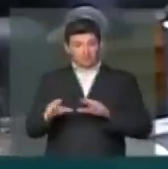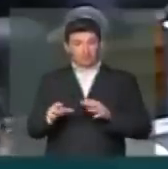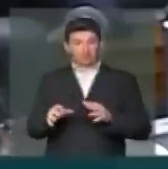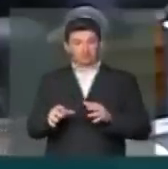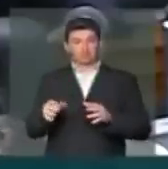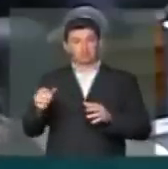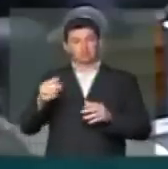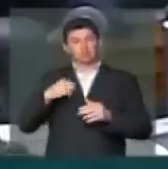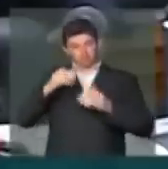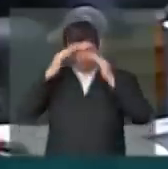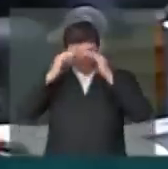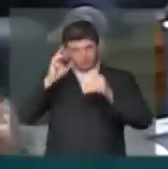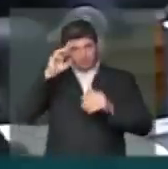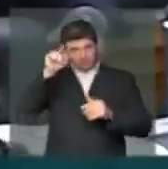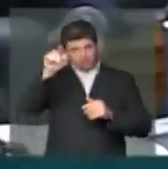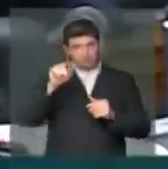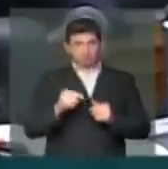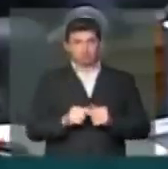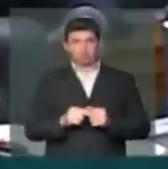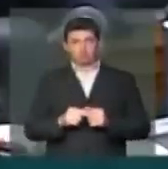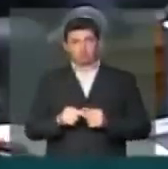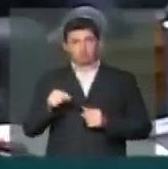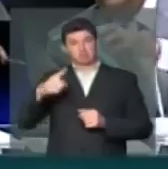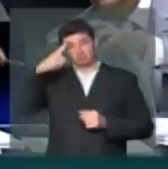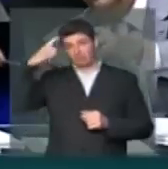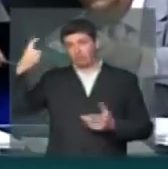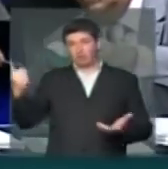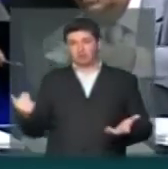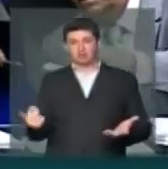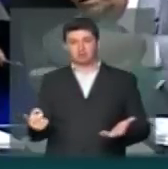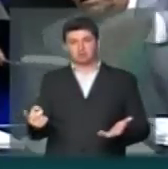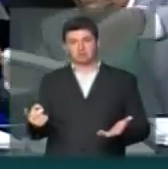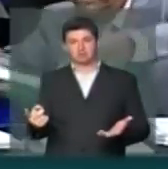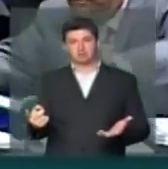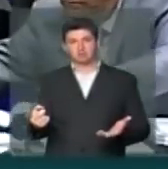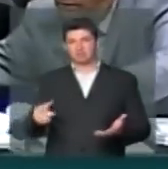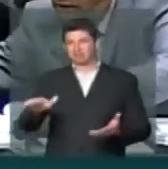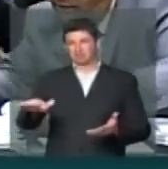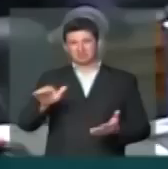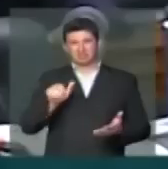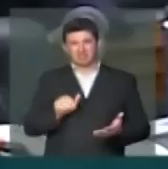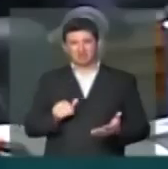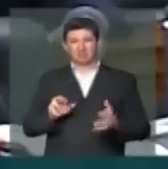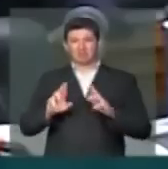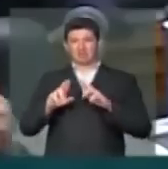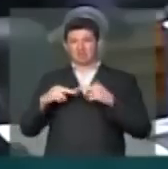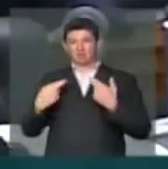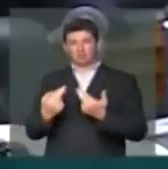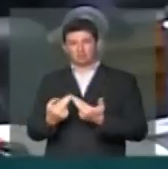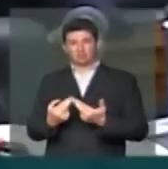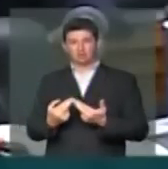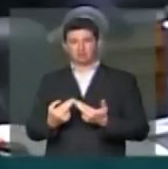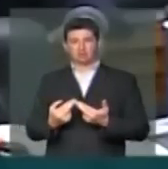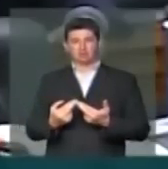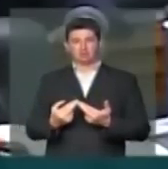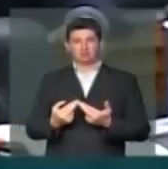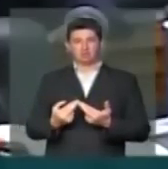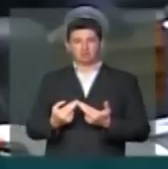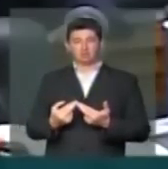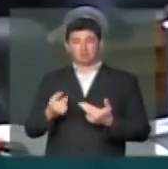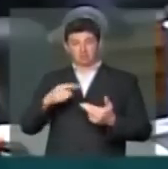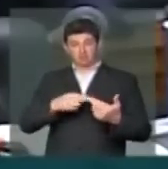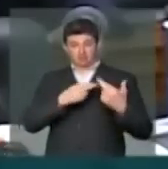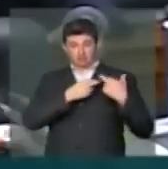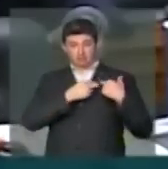com todo respeito a Vossa Excelência, isso é uma violência. Convocar uma reunião, na